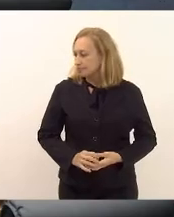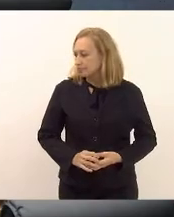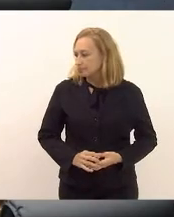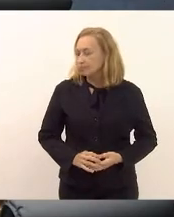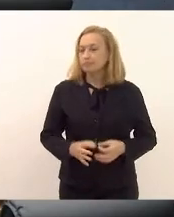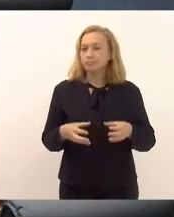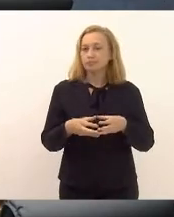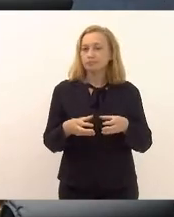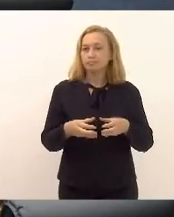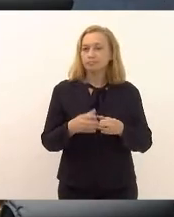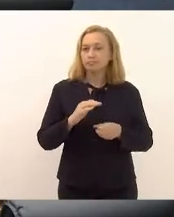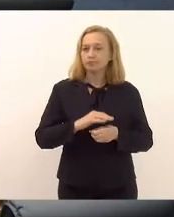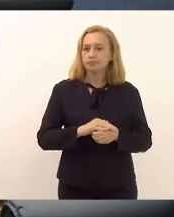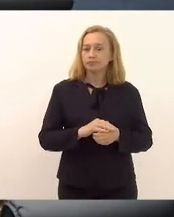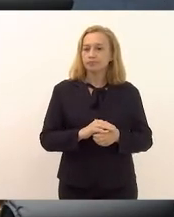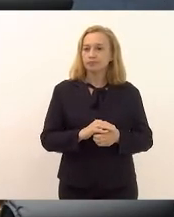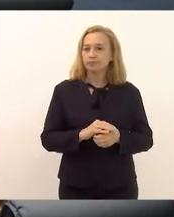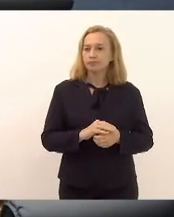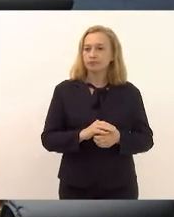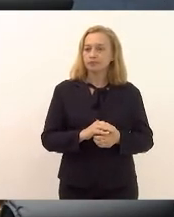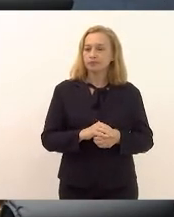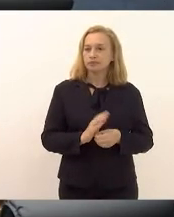Pela Comissão de Saneamento Ambiental,